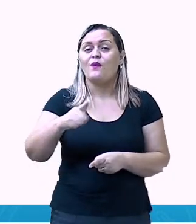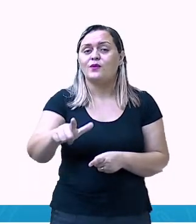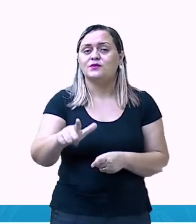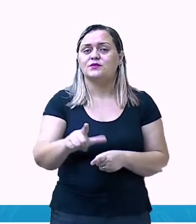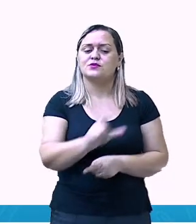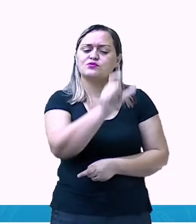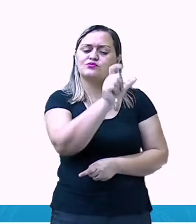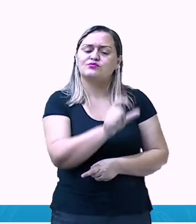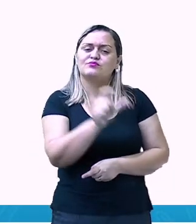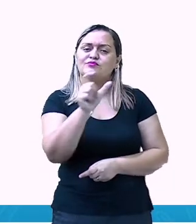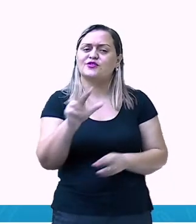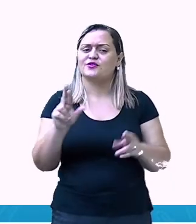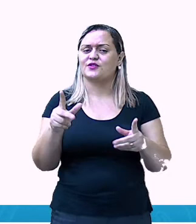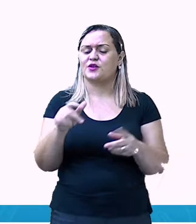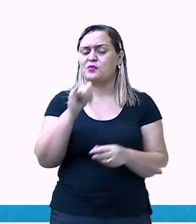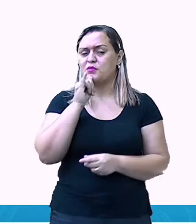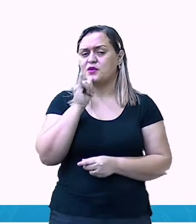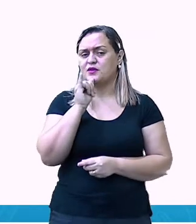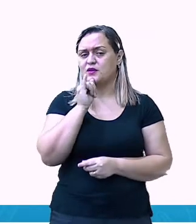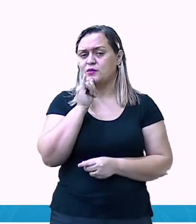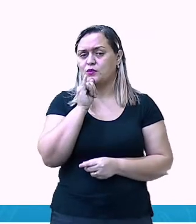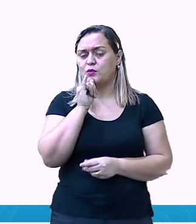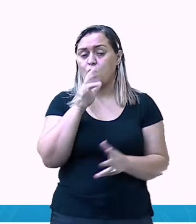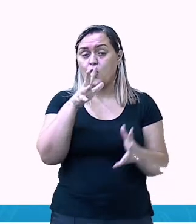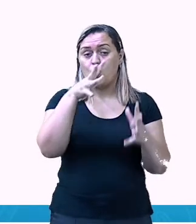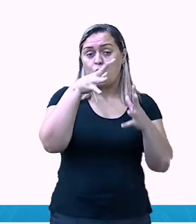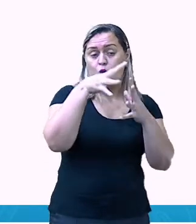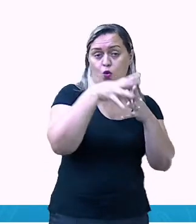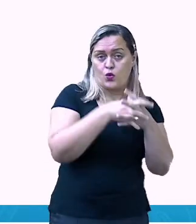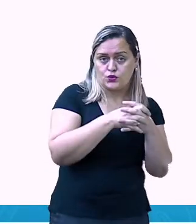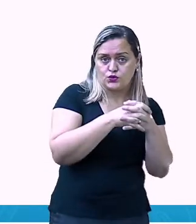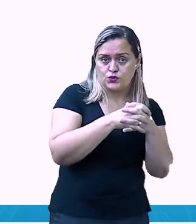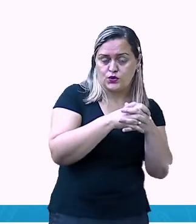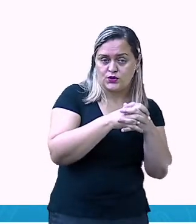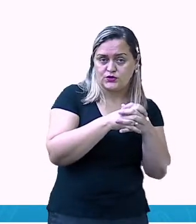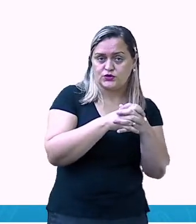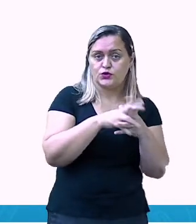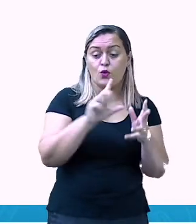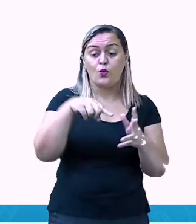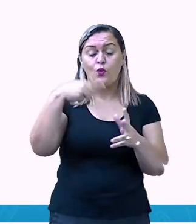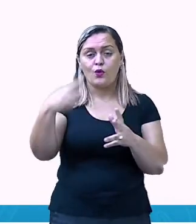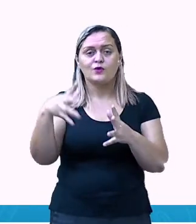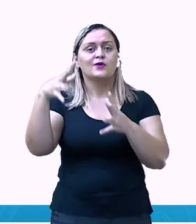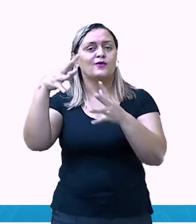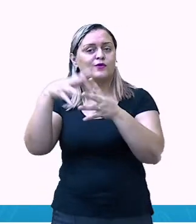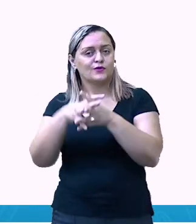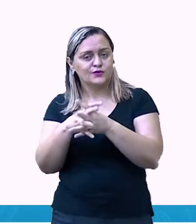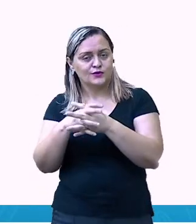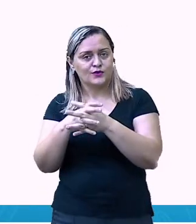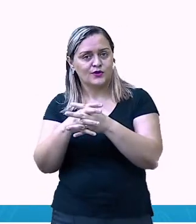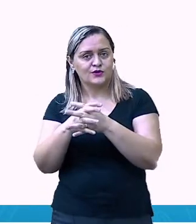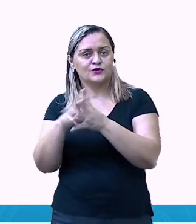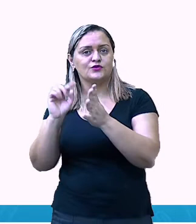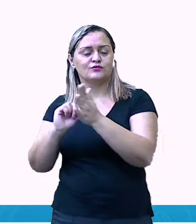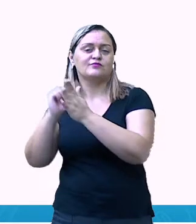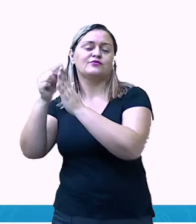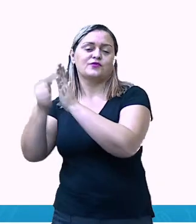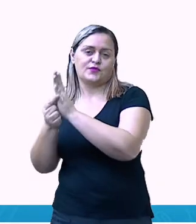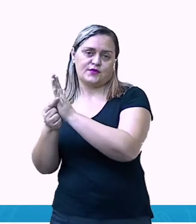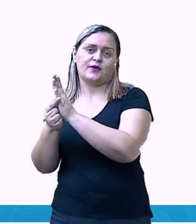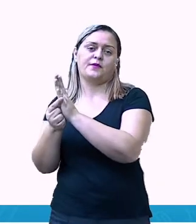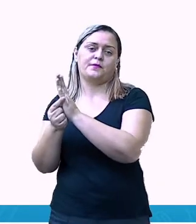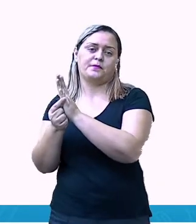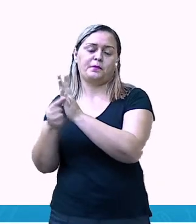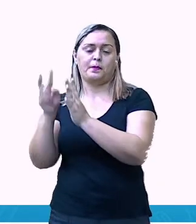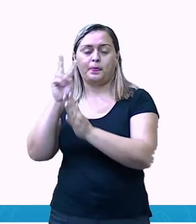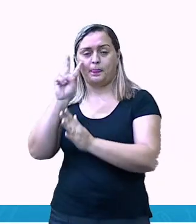exemplo, o lhó. Tá vendo? O lhó é o L, o H e o O. Toda vez que a gente tiver o L e o H juntos